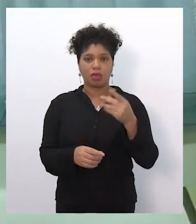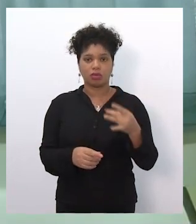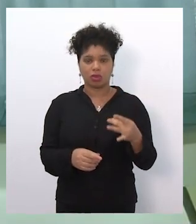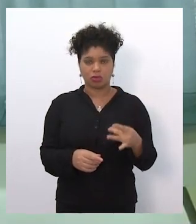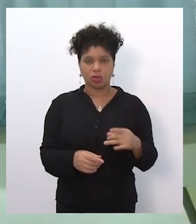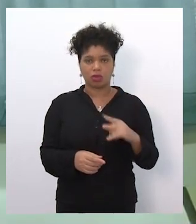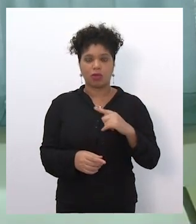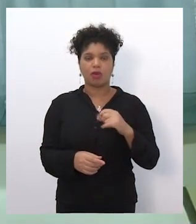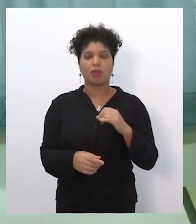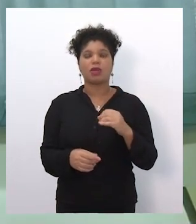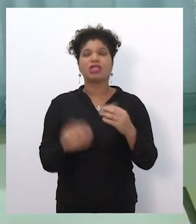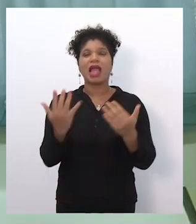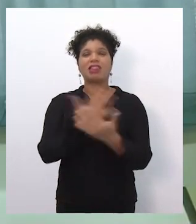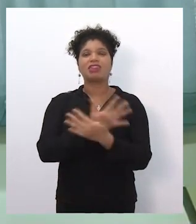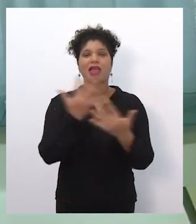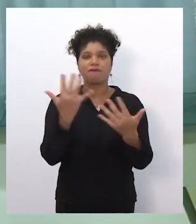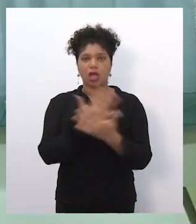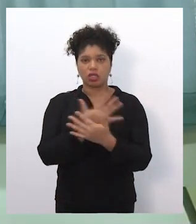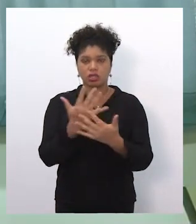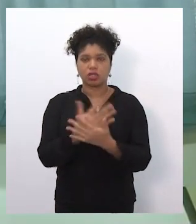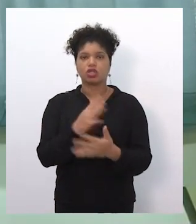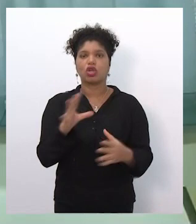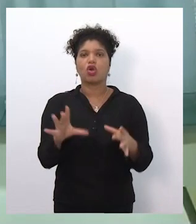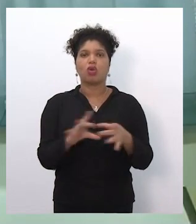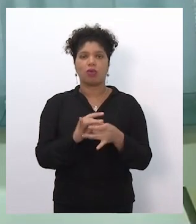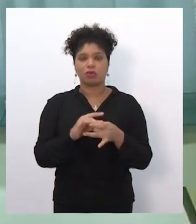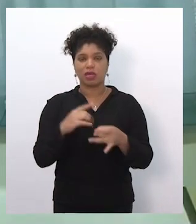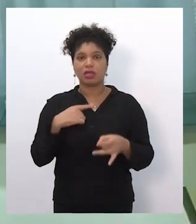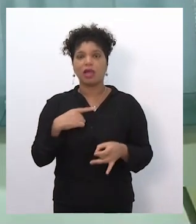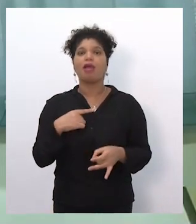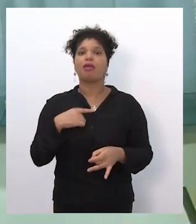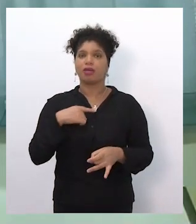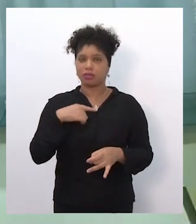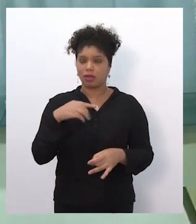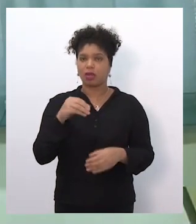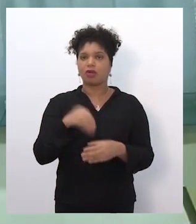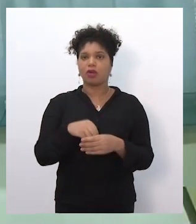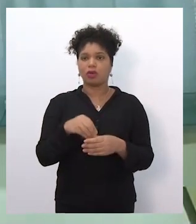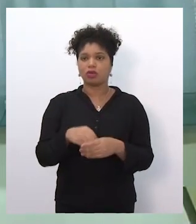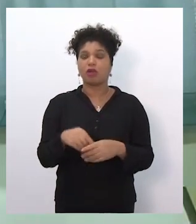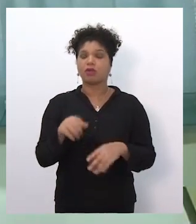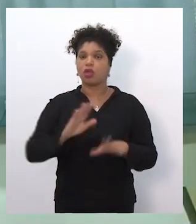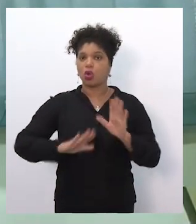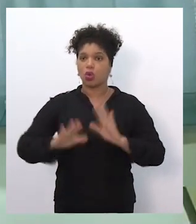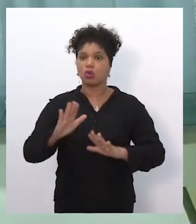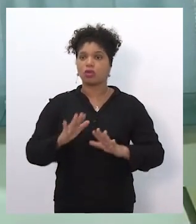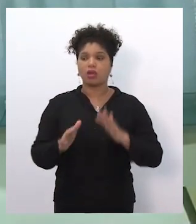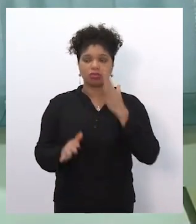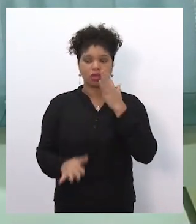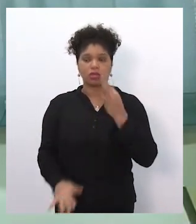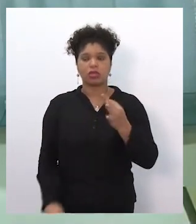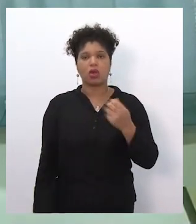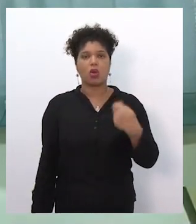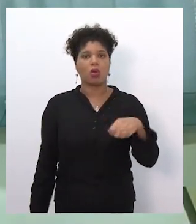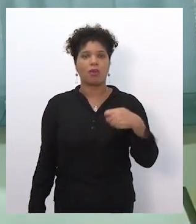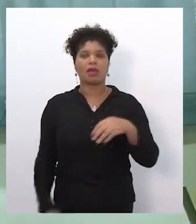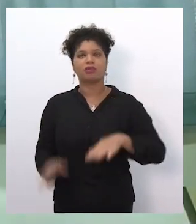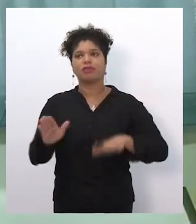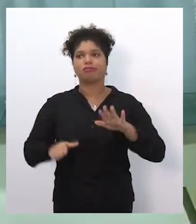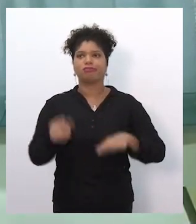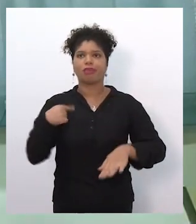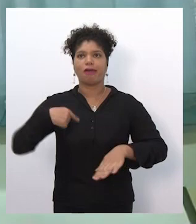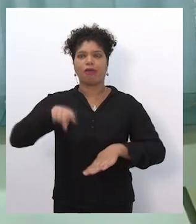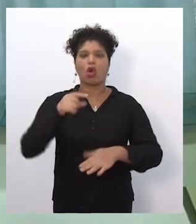da interface de comunicação. Você tem ali que também deve tomar um cuidado de olhar, porque pode ser que você compre um